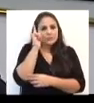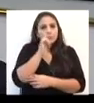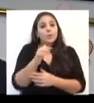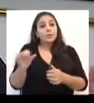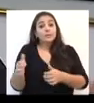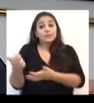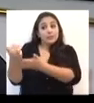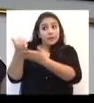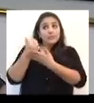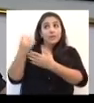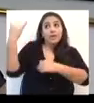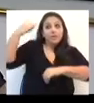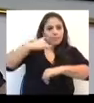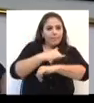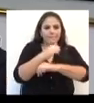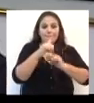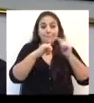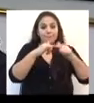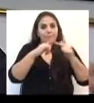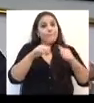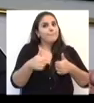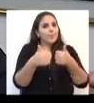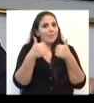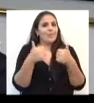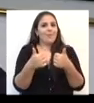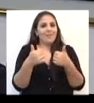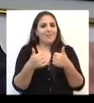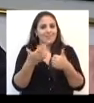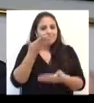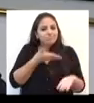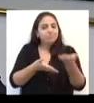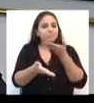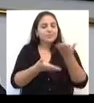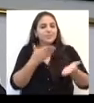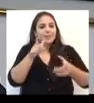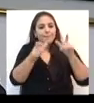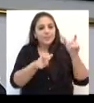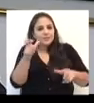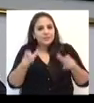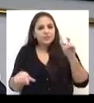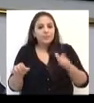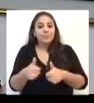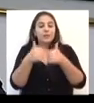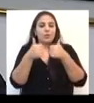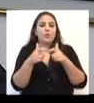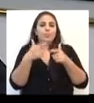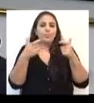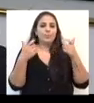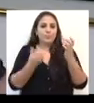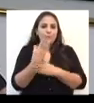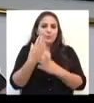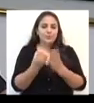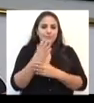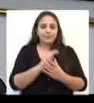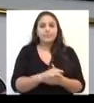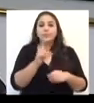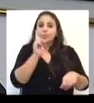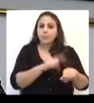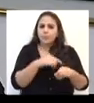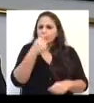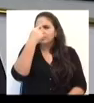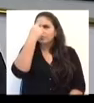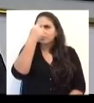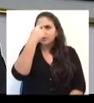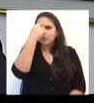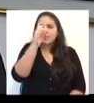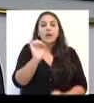melhores, já temos um fluxo maior de passageiros, começa a melhorar todos os setores produtivos, tá bem? Quando você pensa